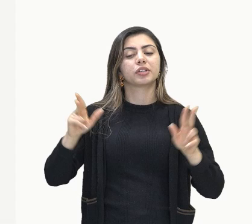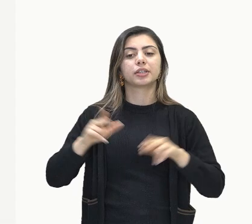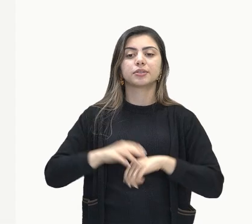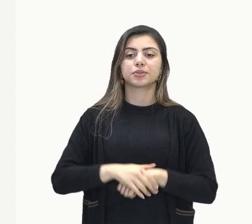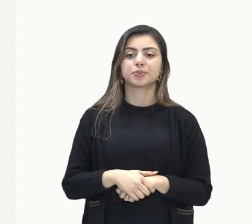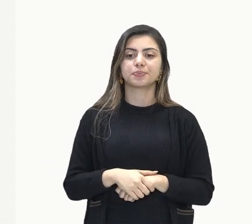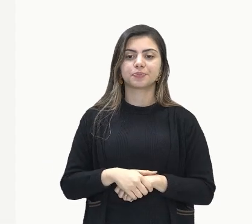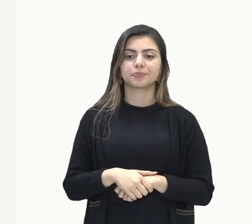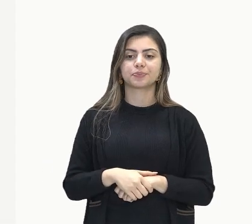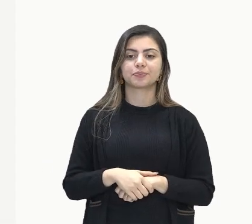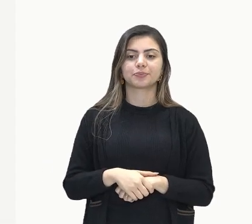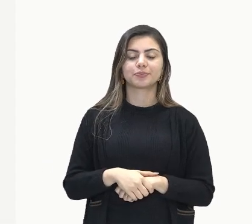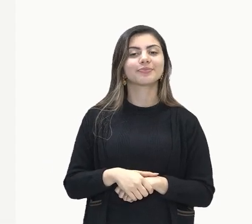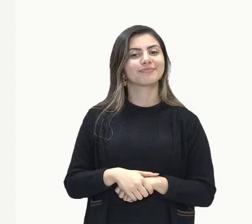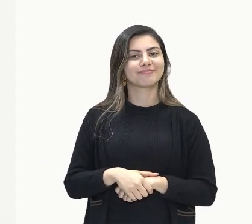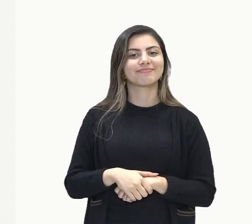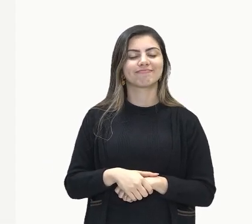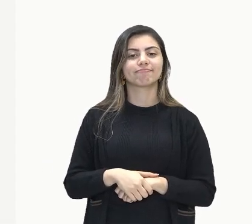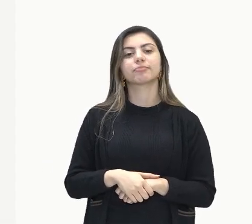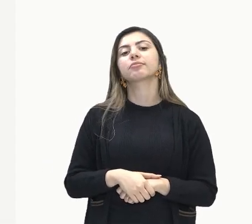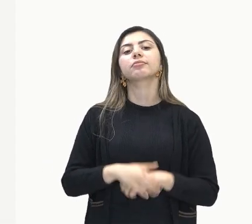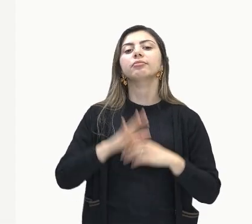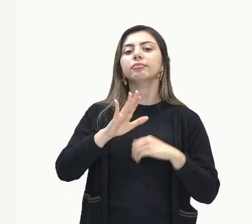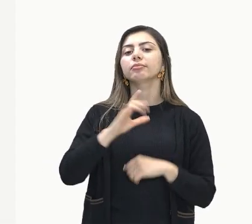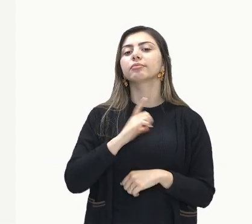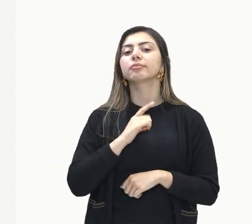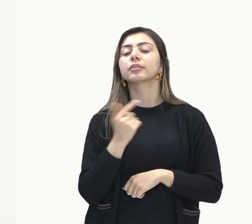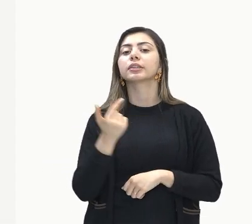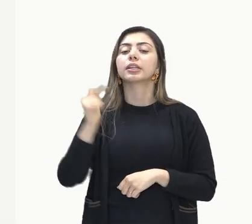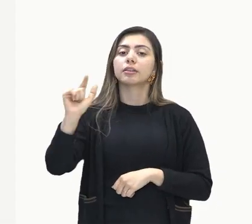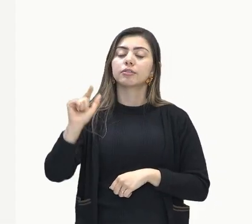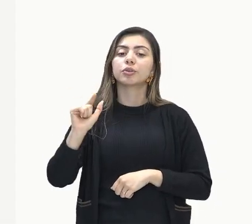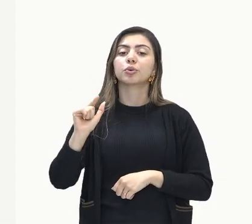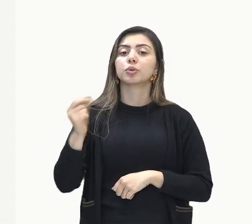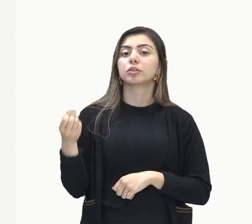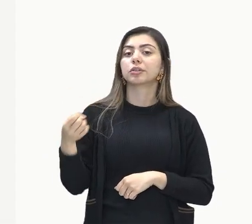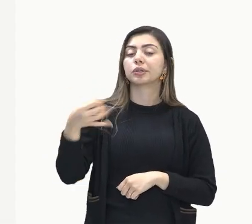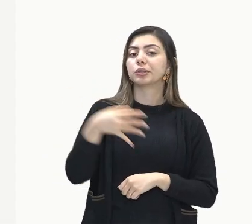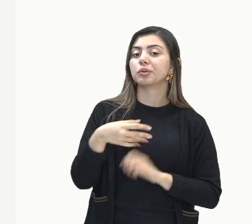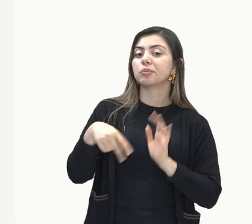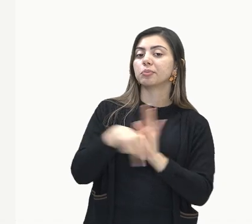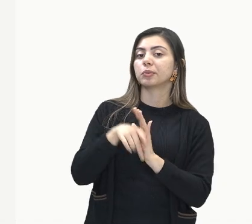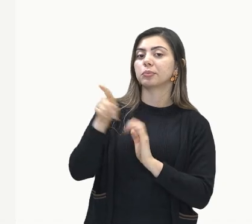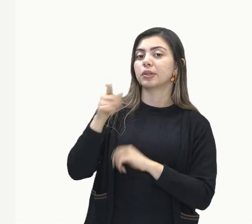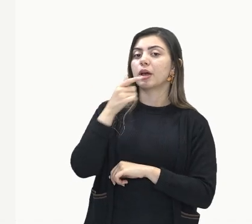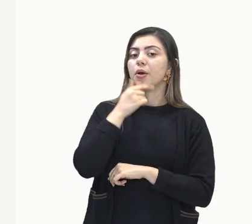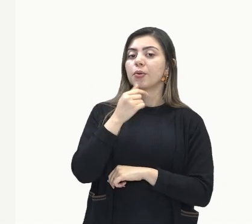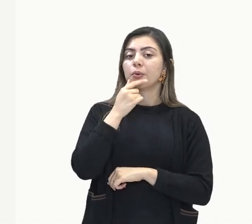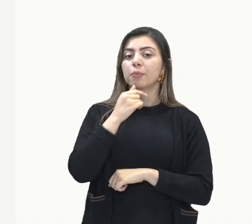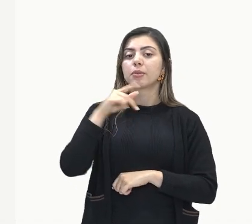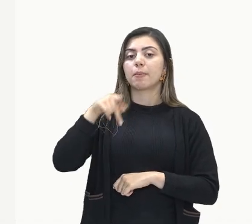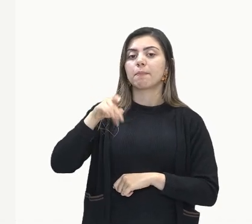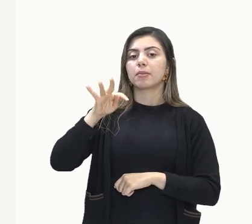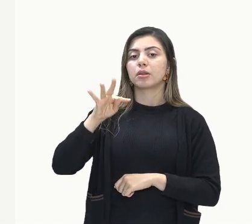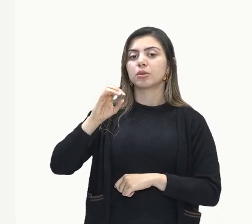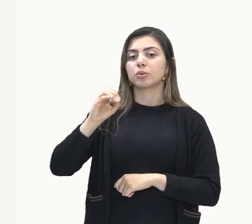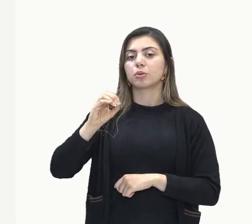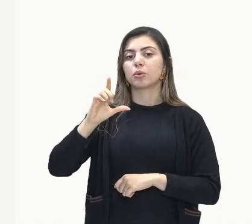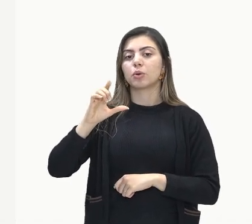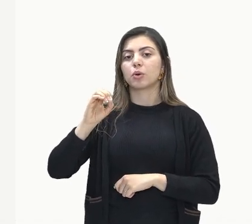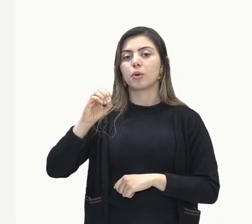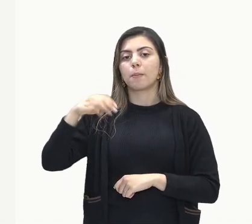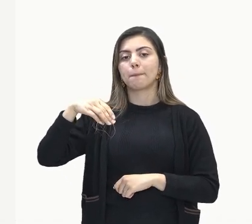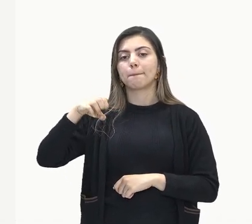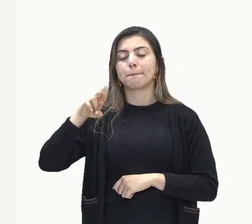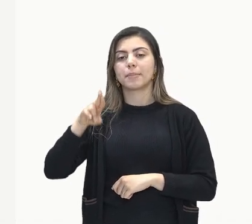Bem, outra inovação aí de Ptolomeu, né, foi a descrição da órbita dos planetas